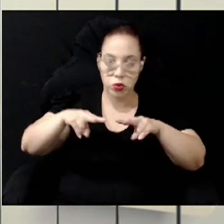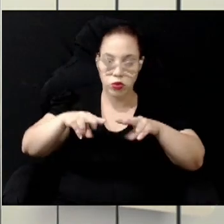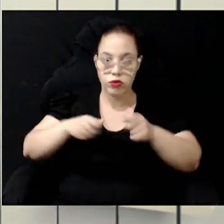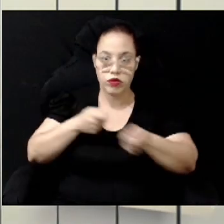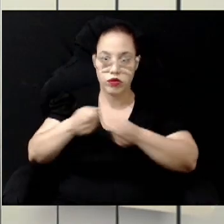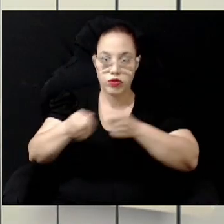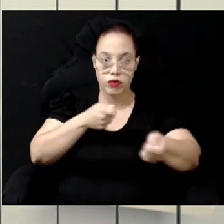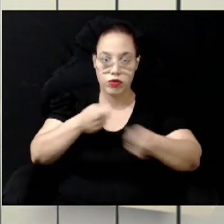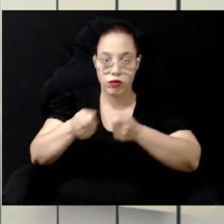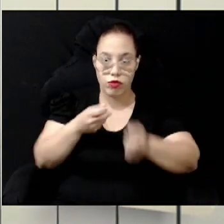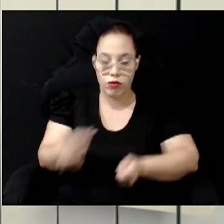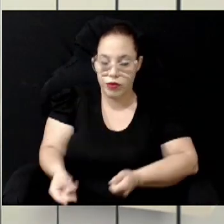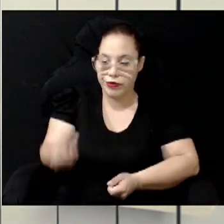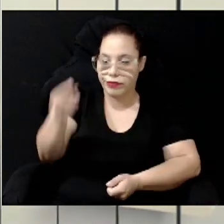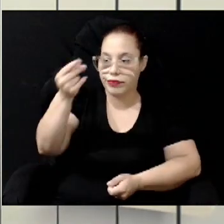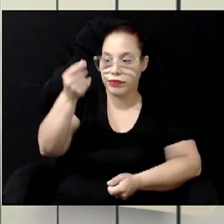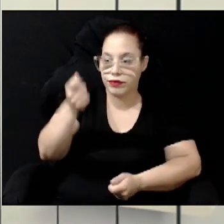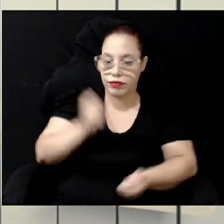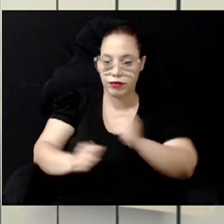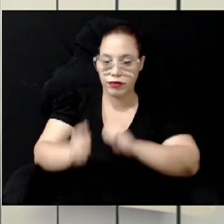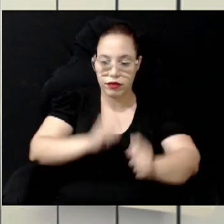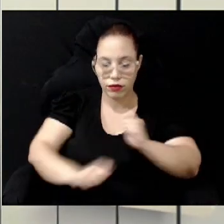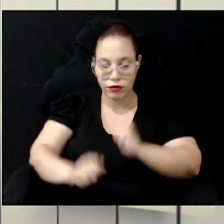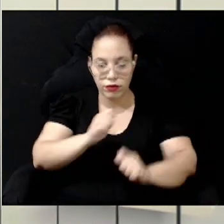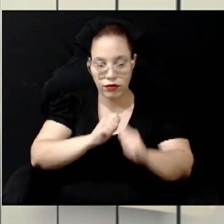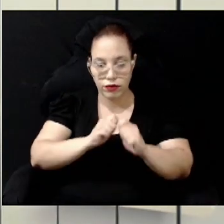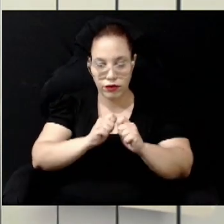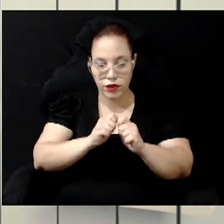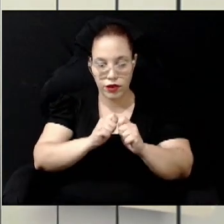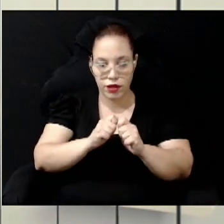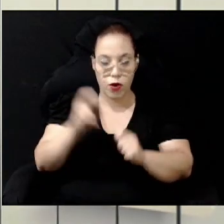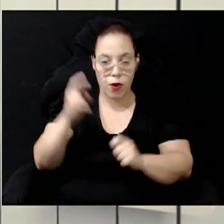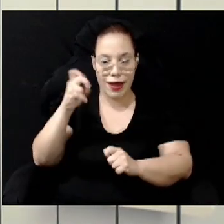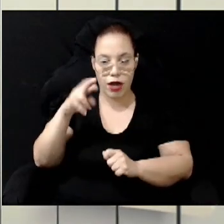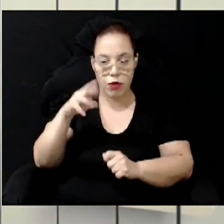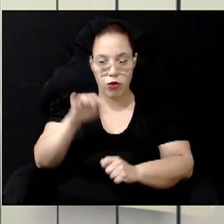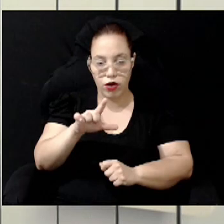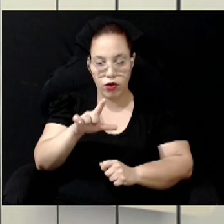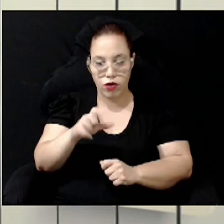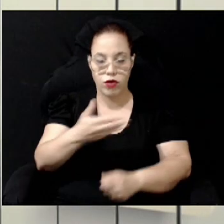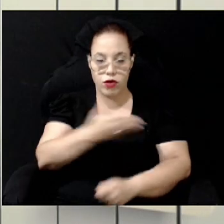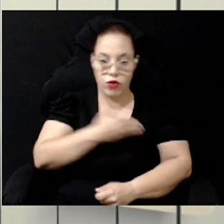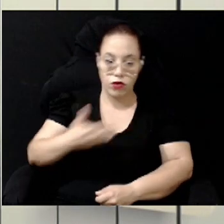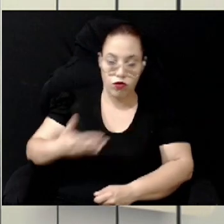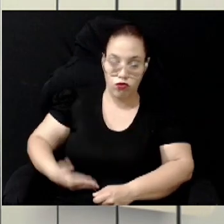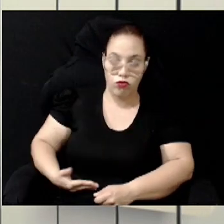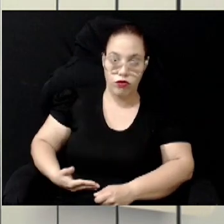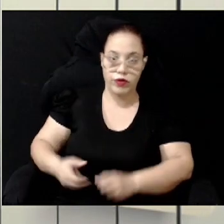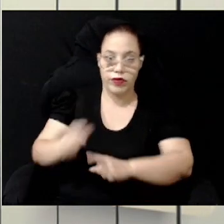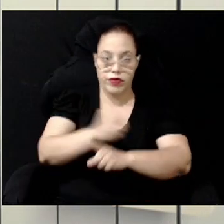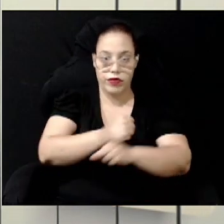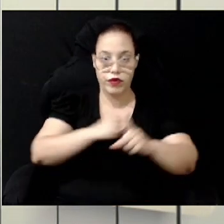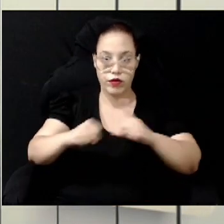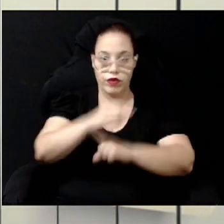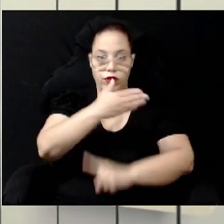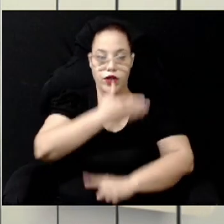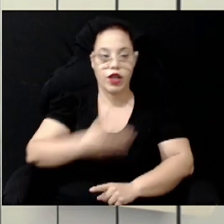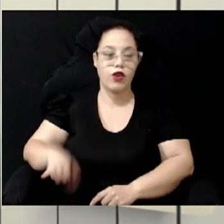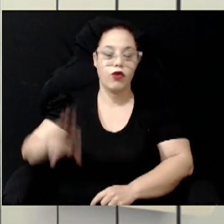financeira, administrativa e patrimonial no setor público e na sociedade civil brasileira.